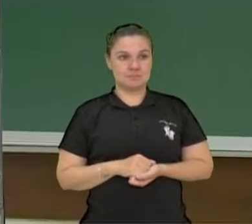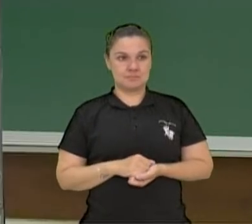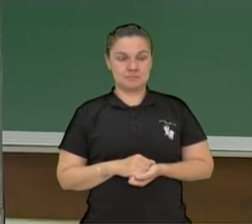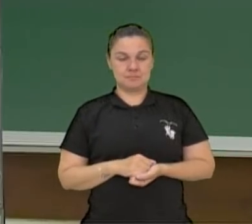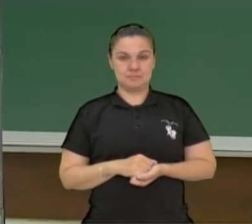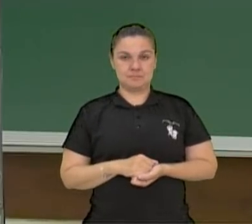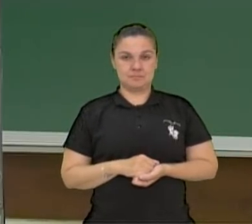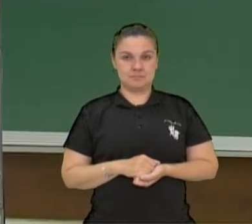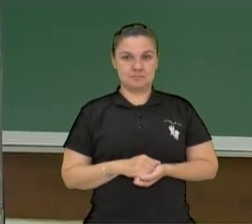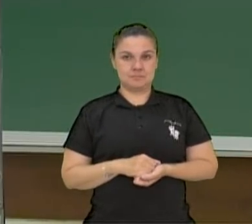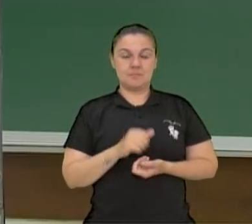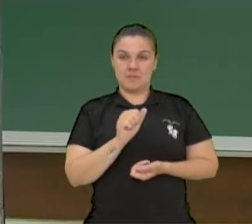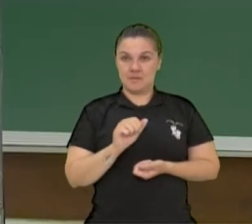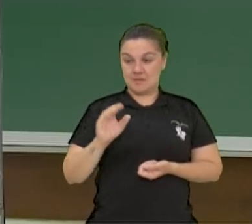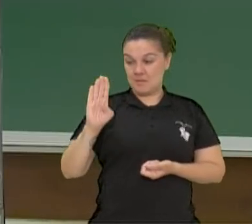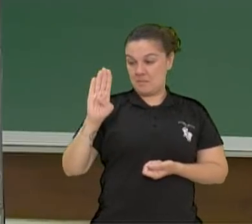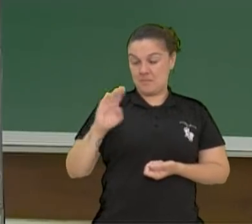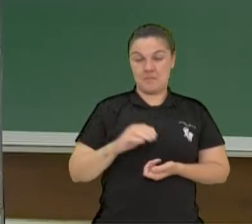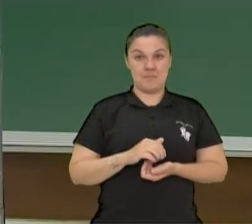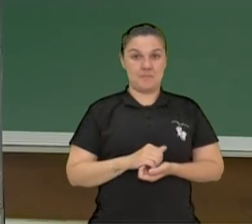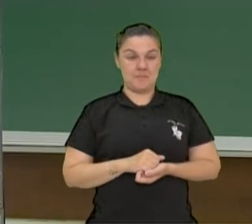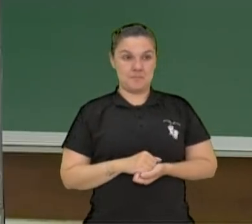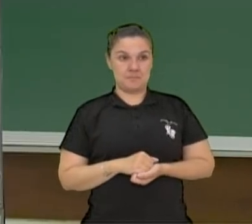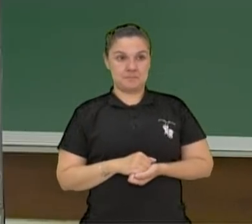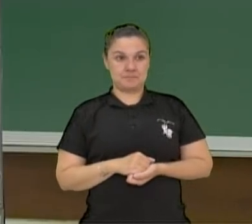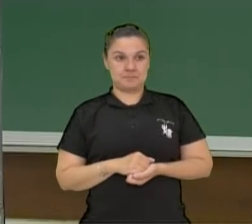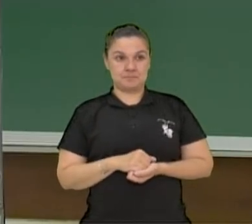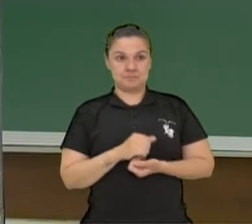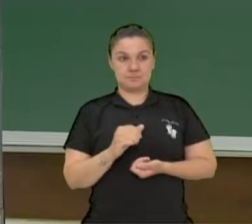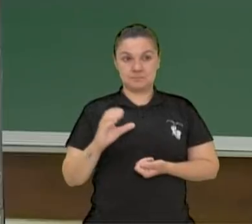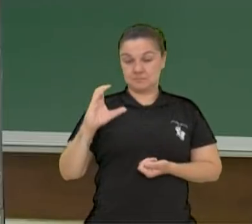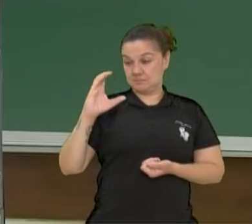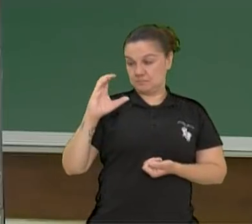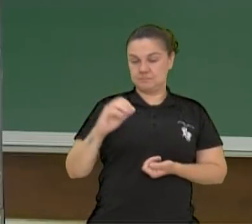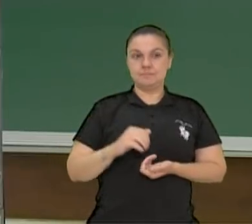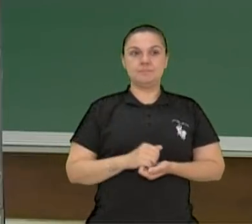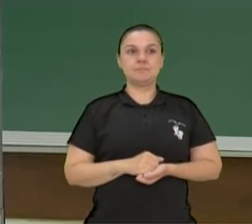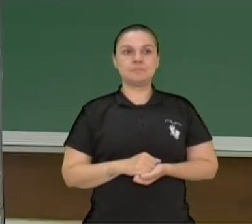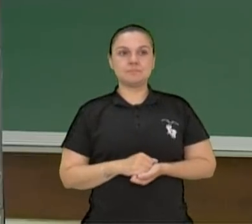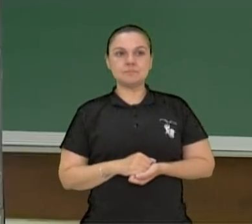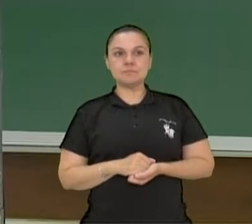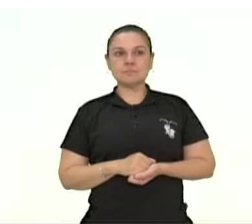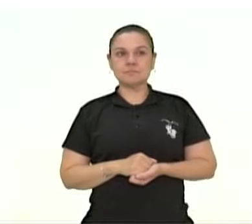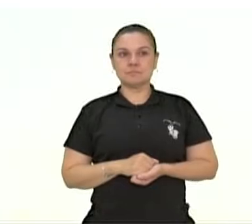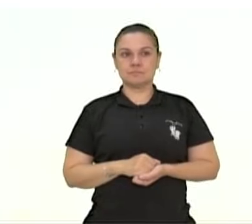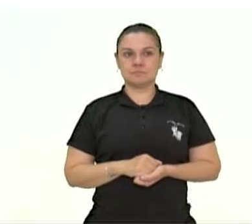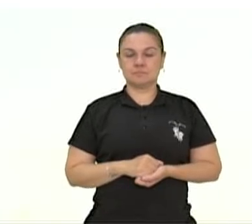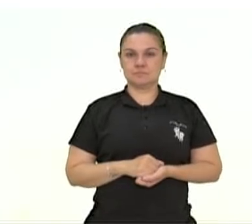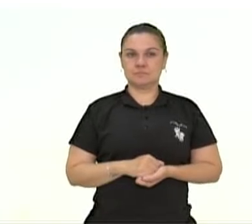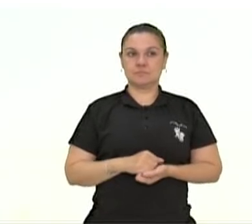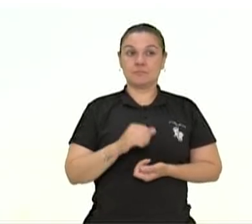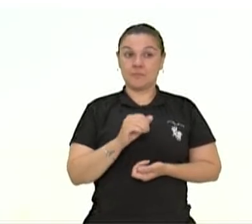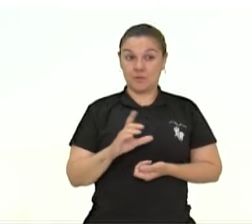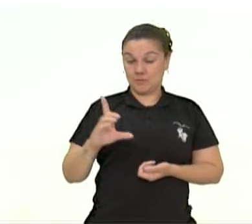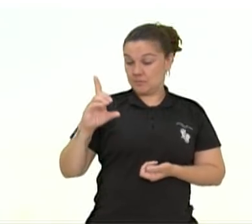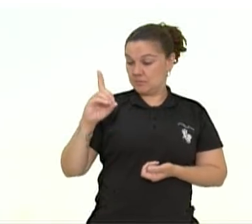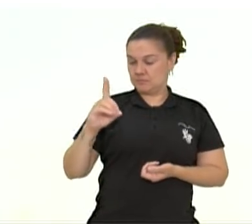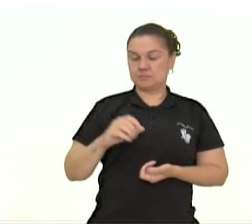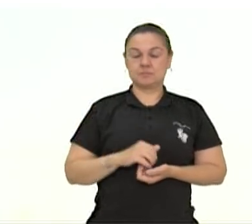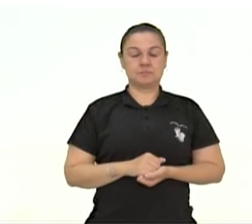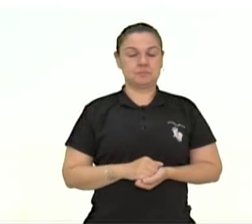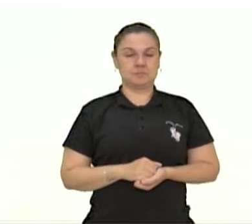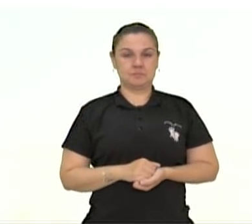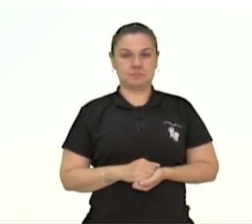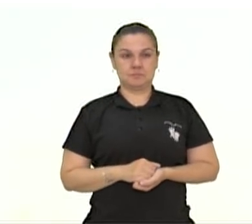ser teimosa. B, ontem meu voo atrasou. C, estudo no polo da UAB em Pontal do Paraná. D,